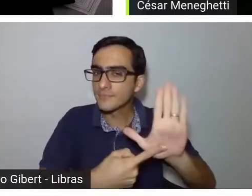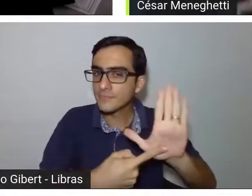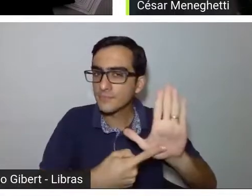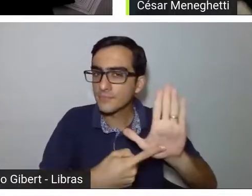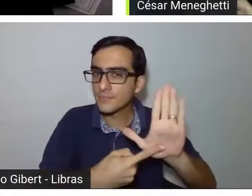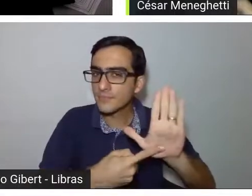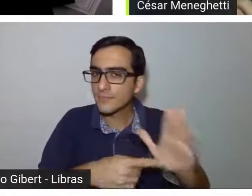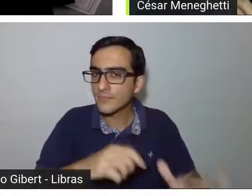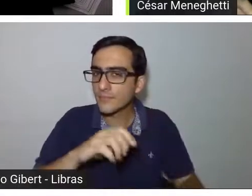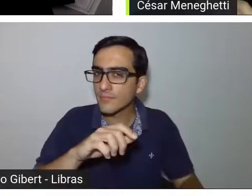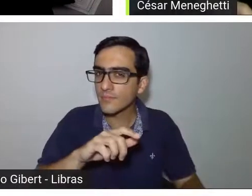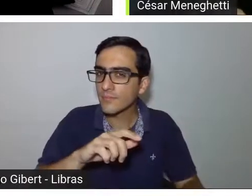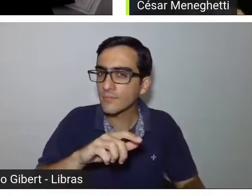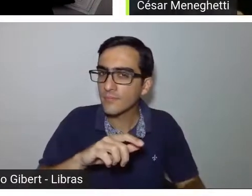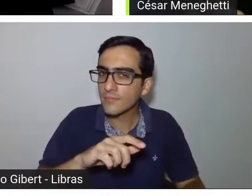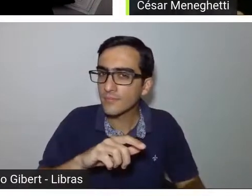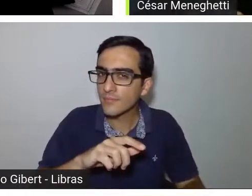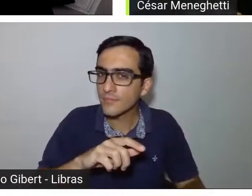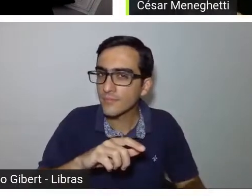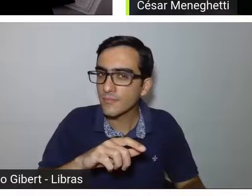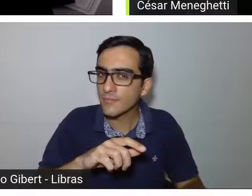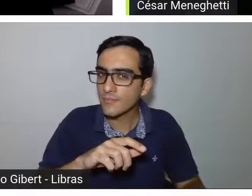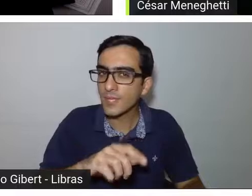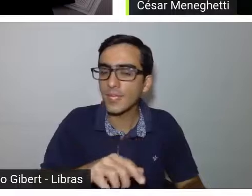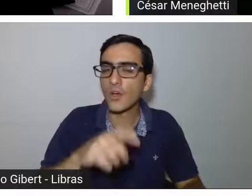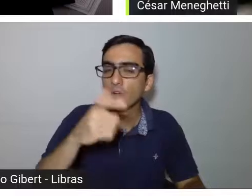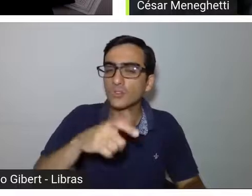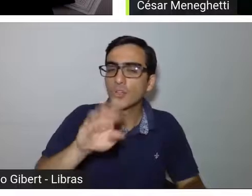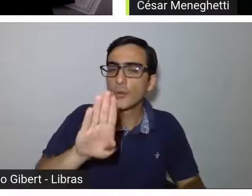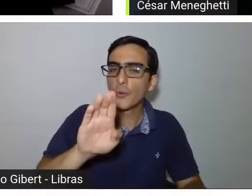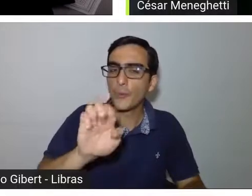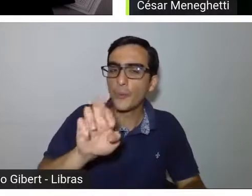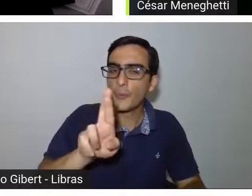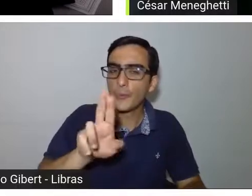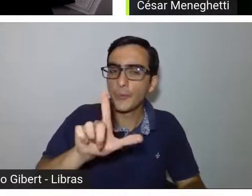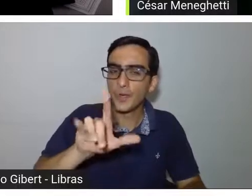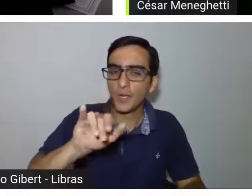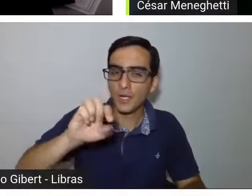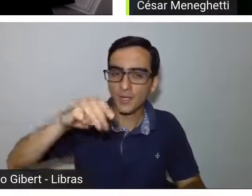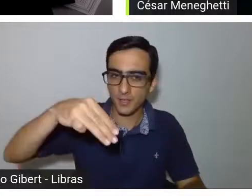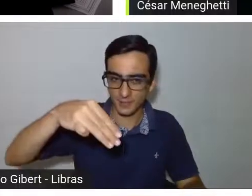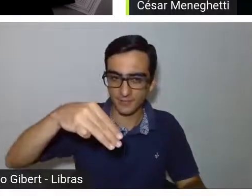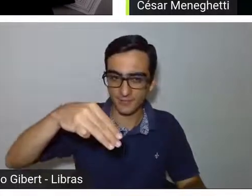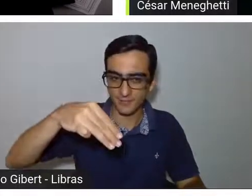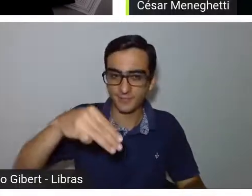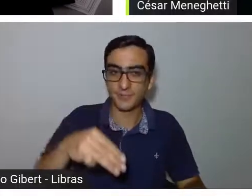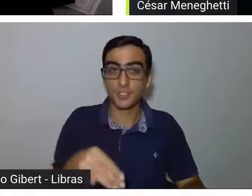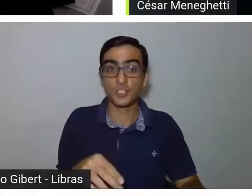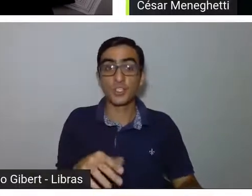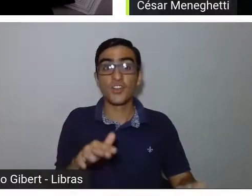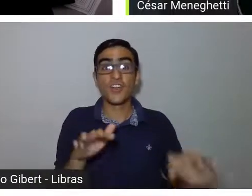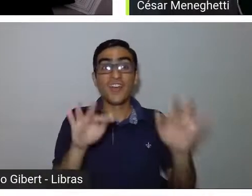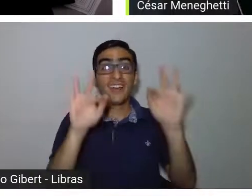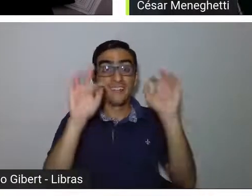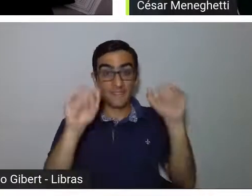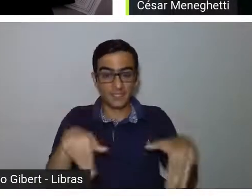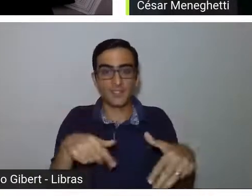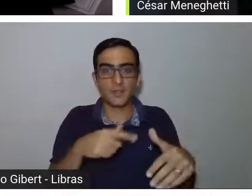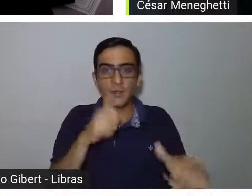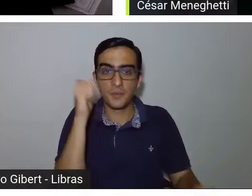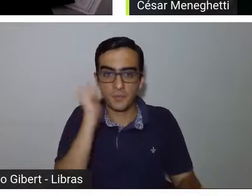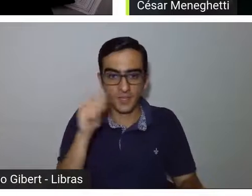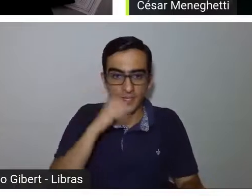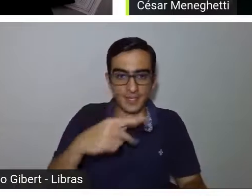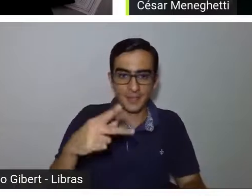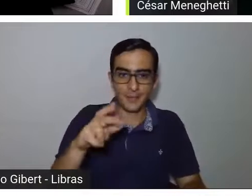UMTE Under the Mango Tree em Berlim. Então, só para terminar, a imagem que a Priscila e